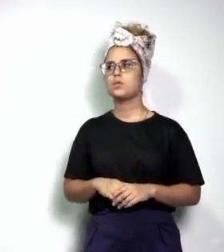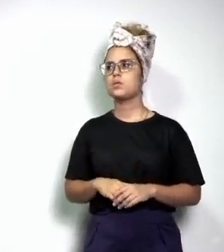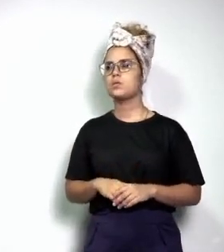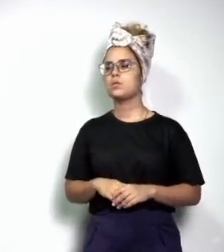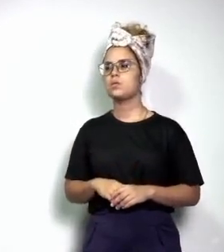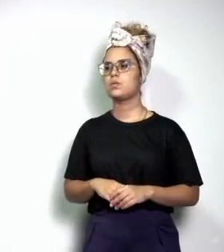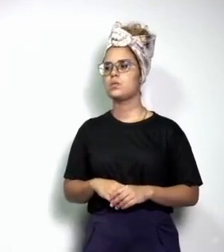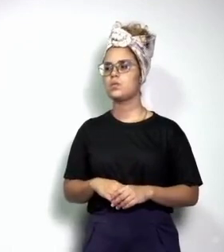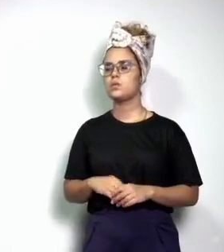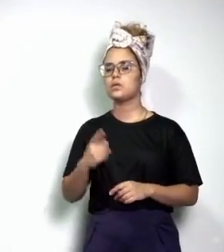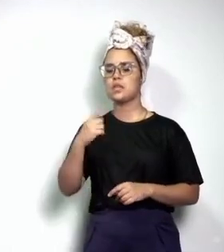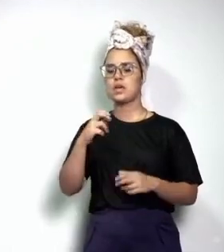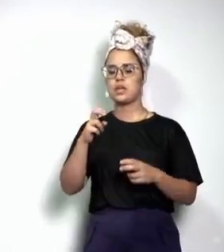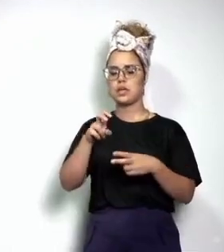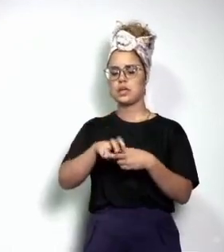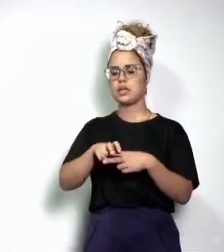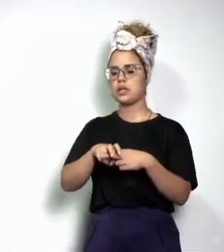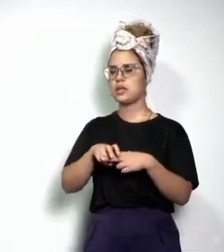naquele banco